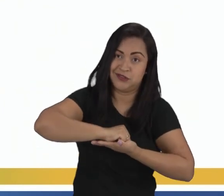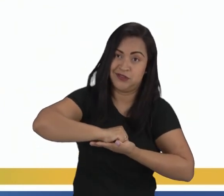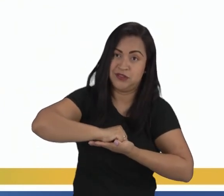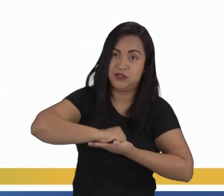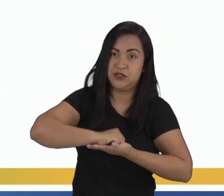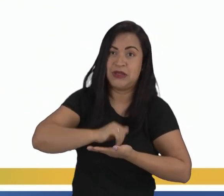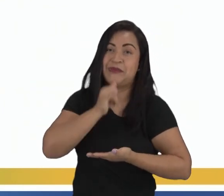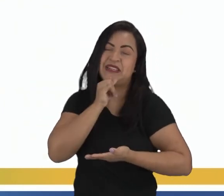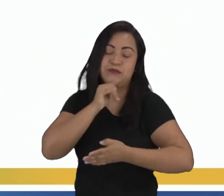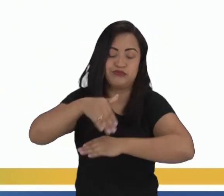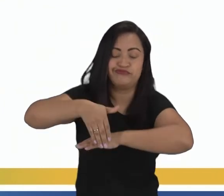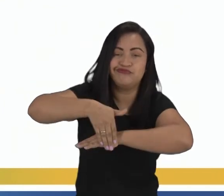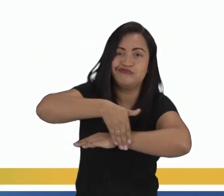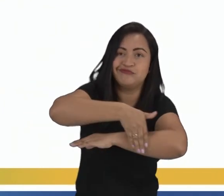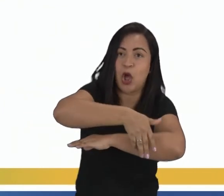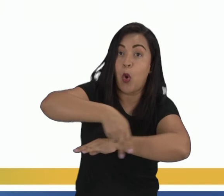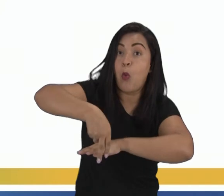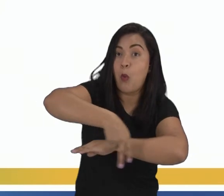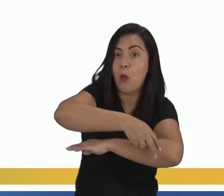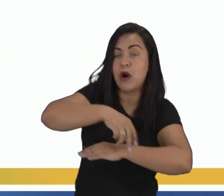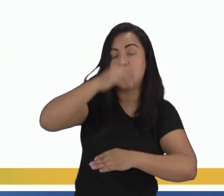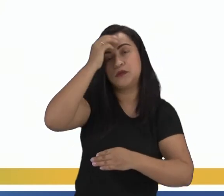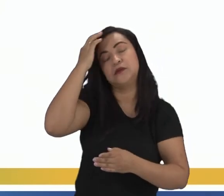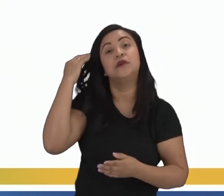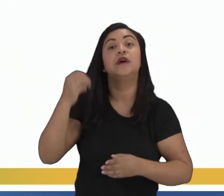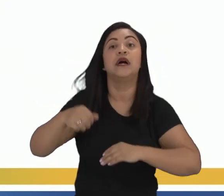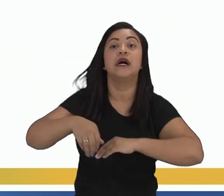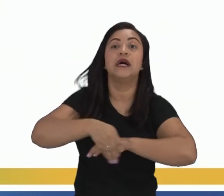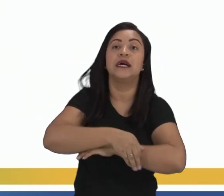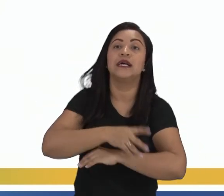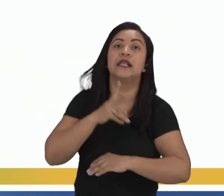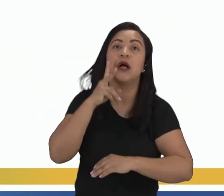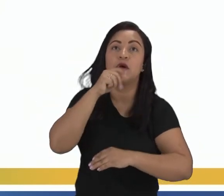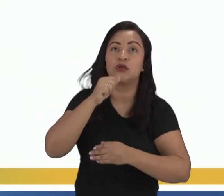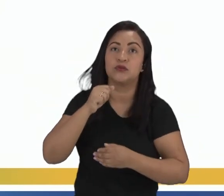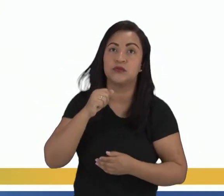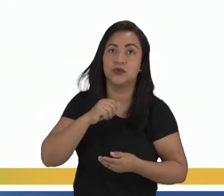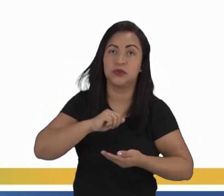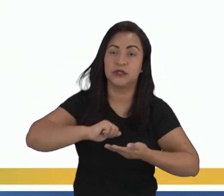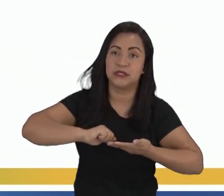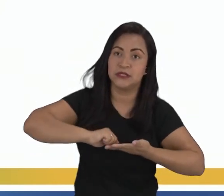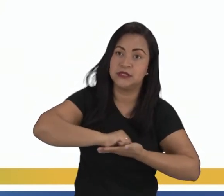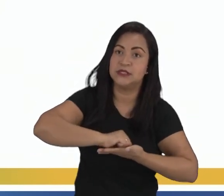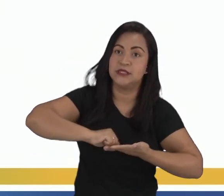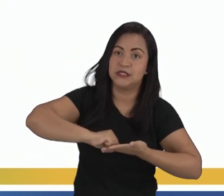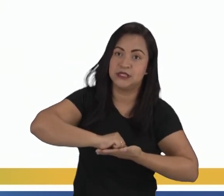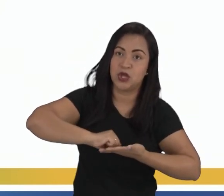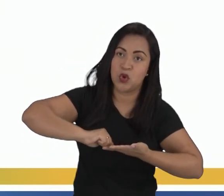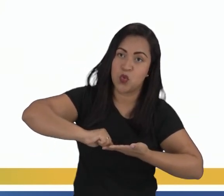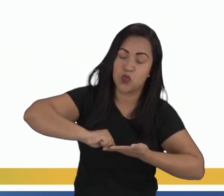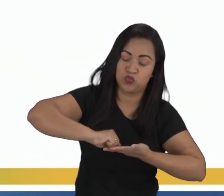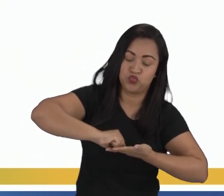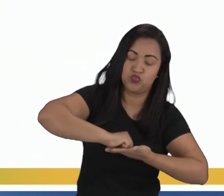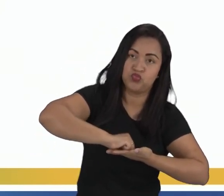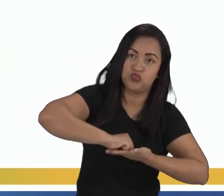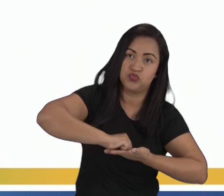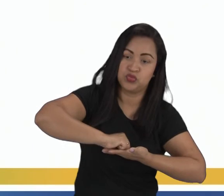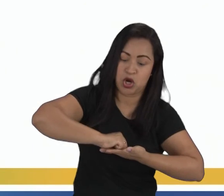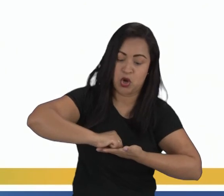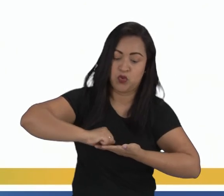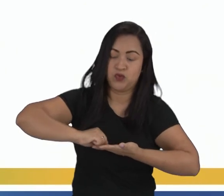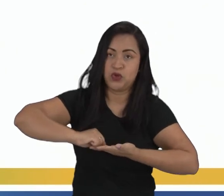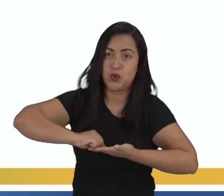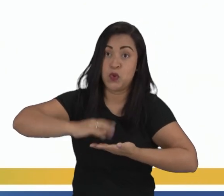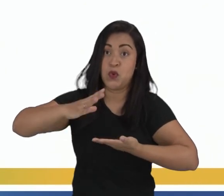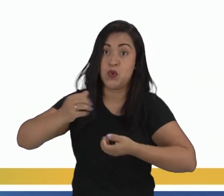rugosa, uma mola acumula energia potencial elástica. Ao soltar o brinquedo, ele se movimenta sozinho